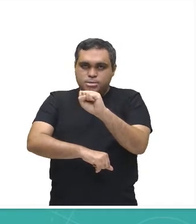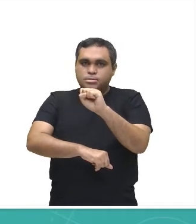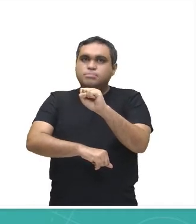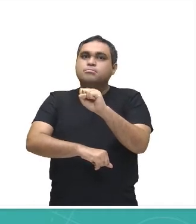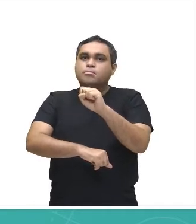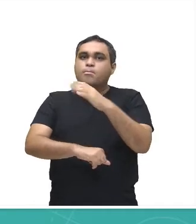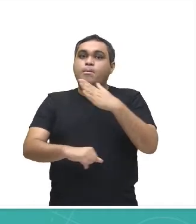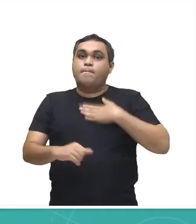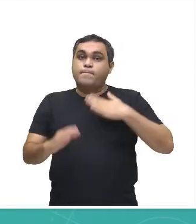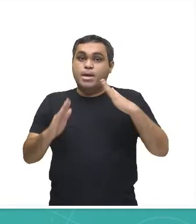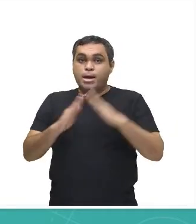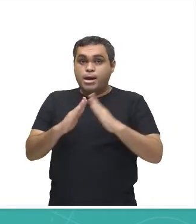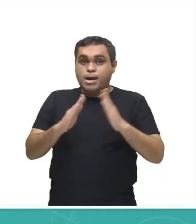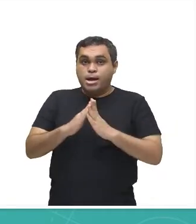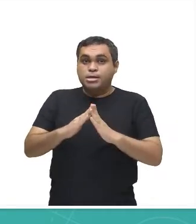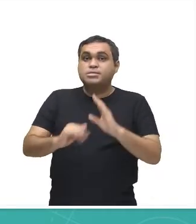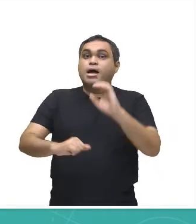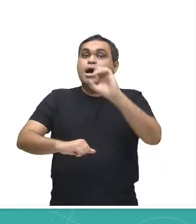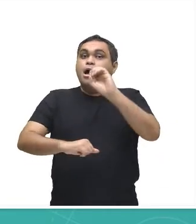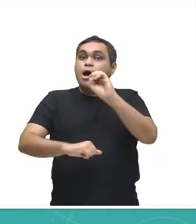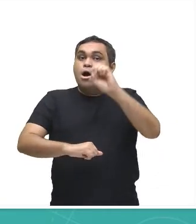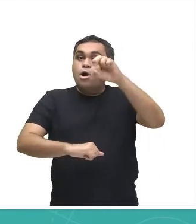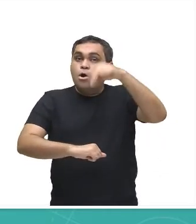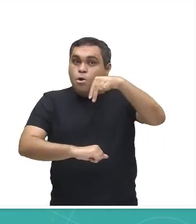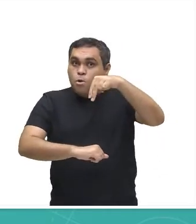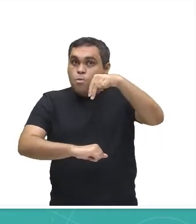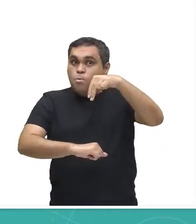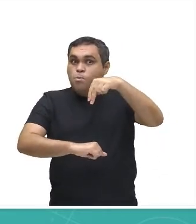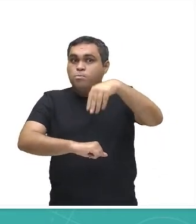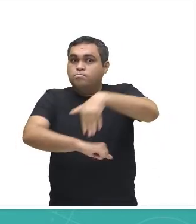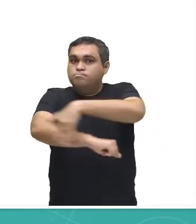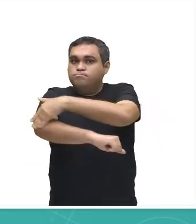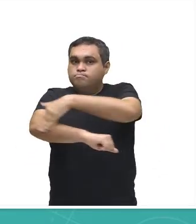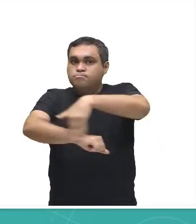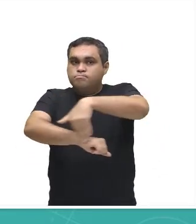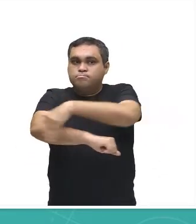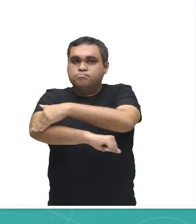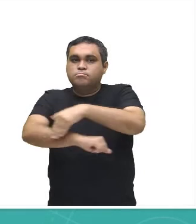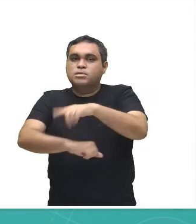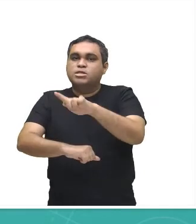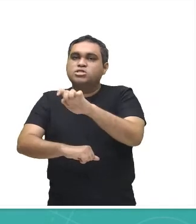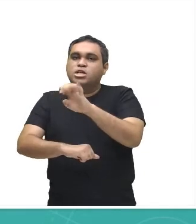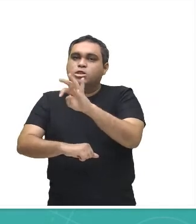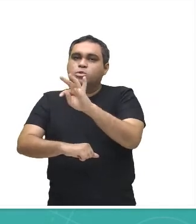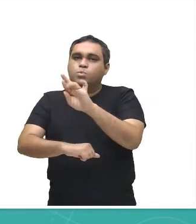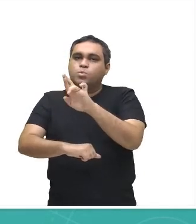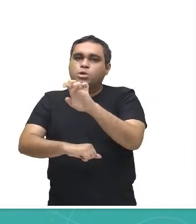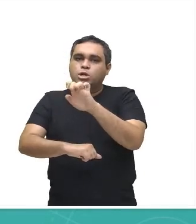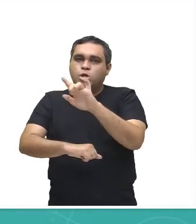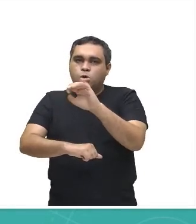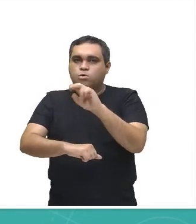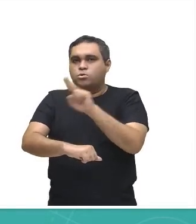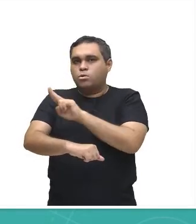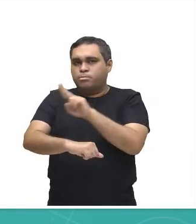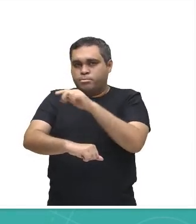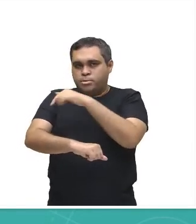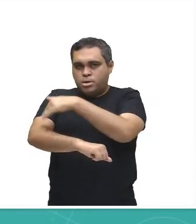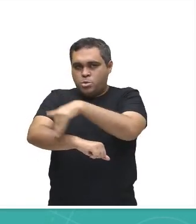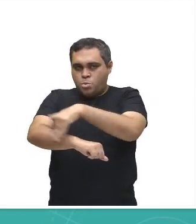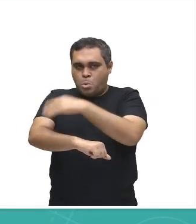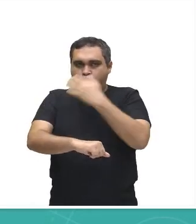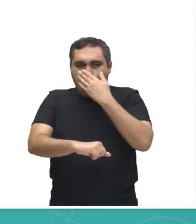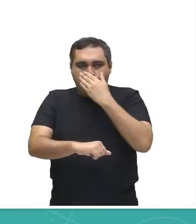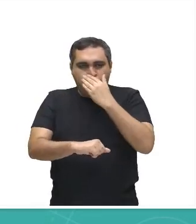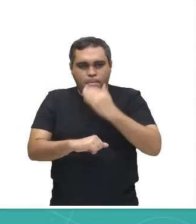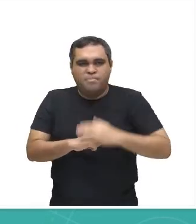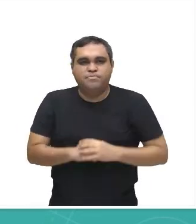on Getúlio Vargas Avenue. Aqui eu tenho a abreviação, mas aqui embaixo eu tenho a palavra longa, como é que eu